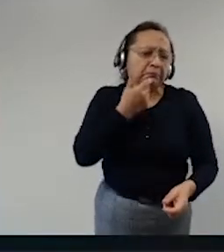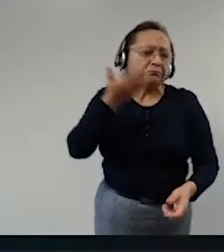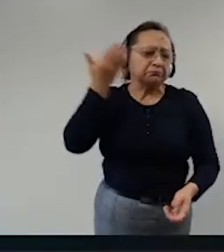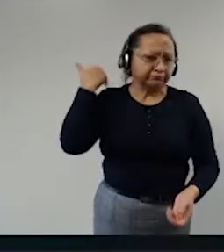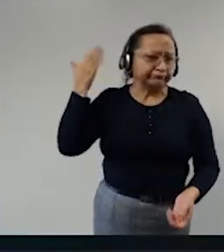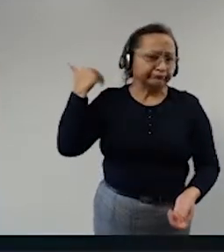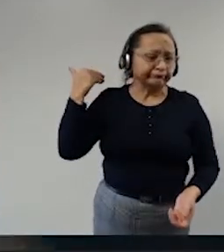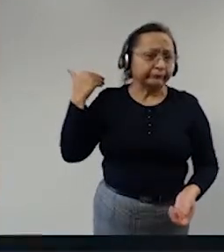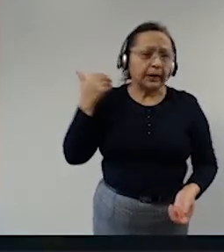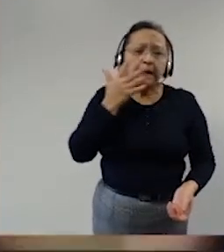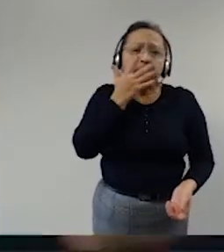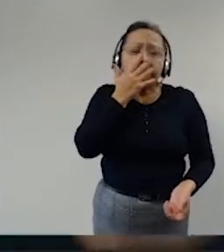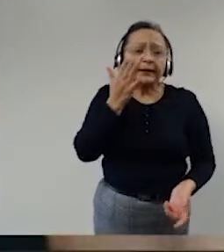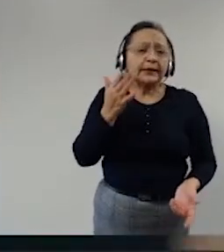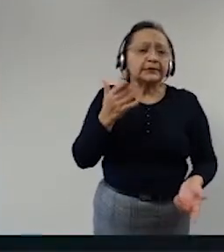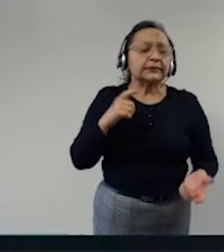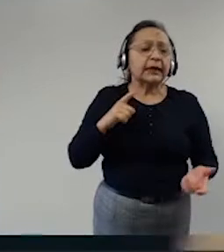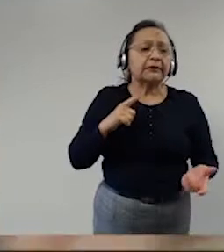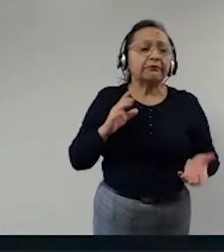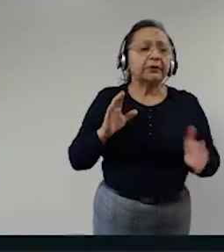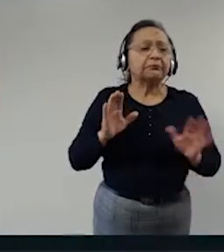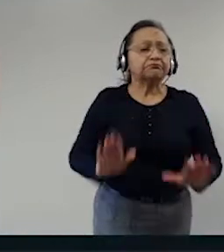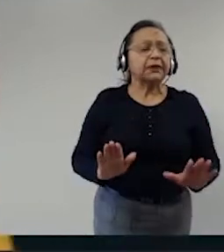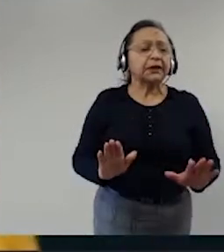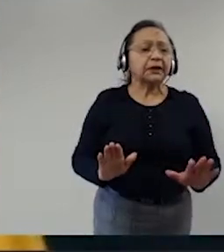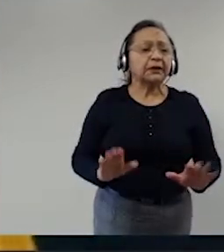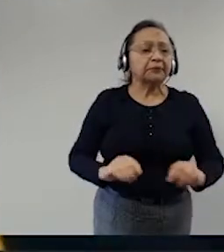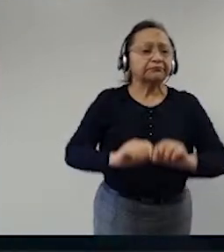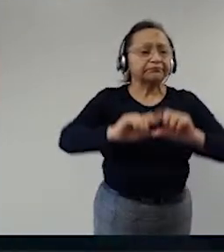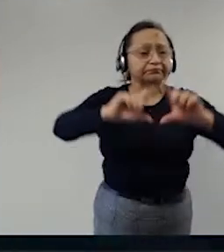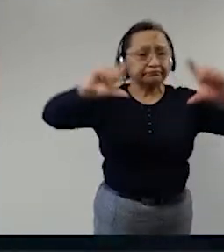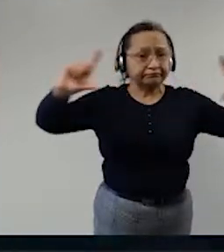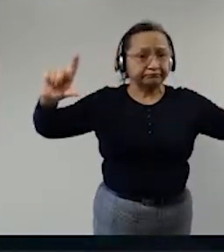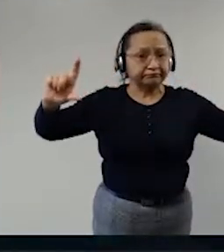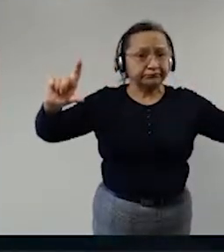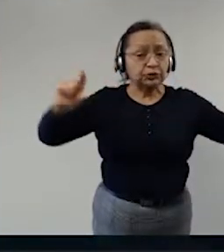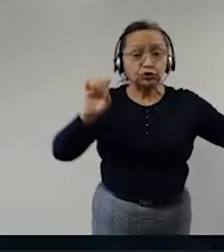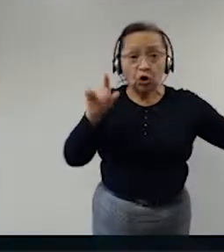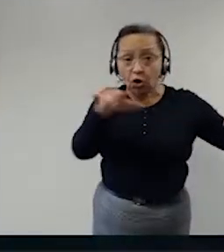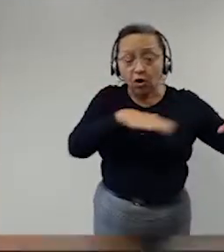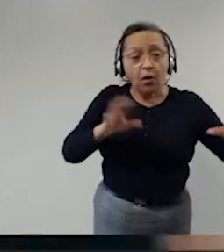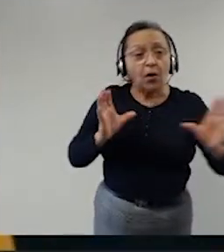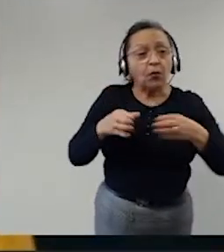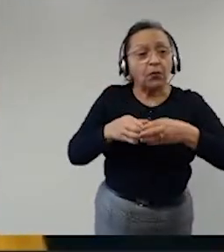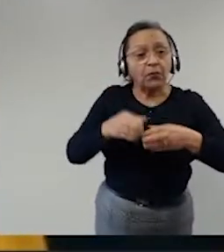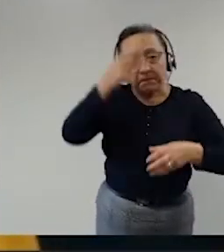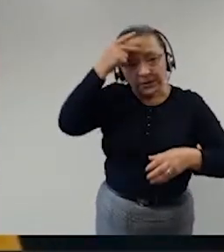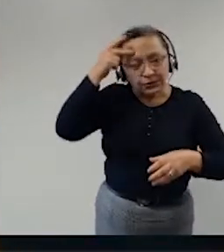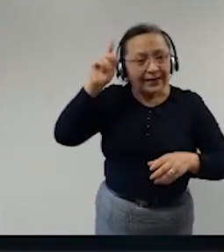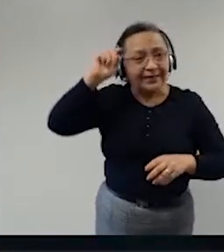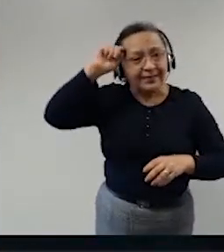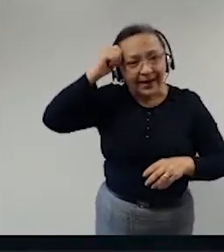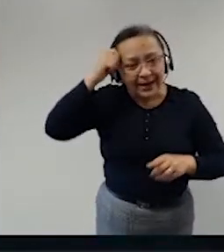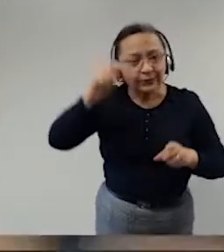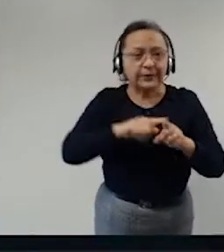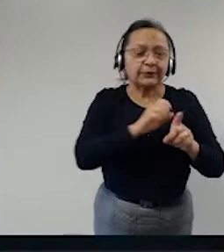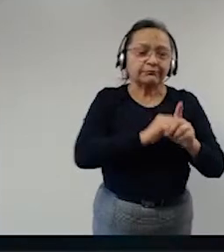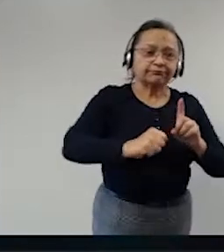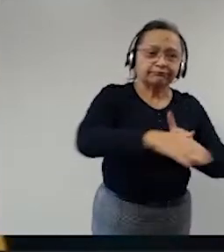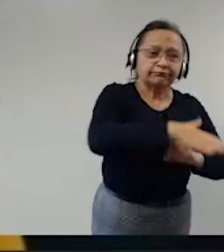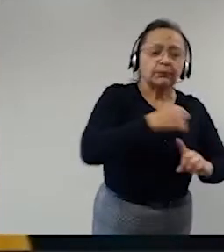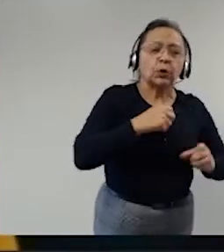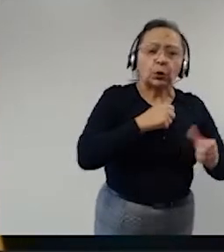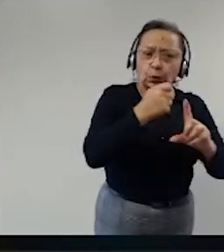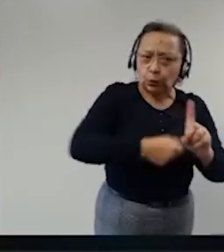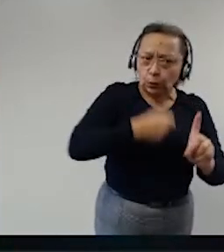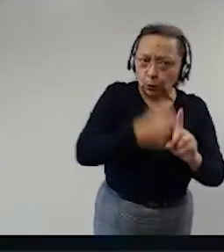estava adstrita, e com aspas bem grandes, aos movimentos negros, aos movimentos sociais por luta de equidade